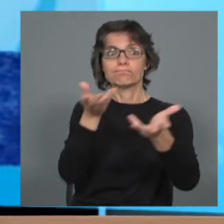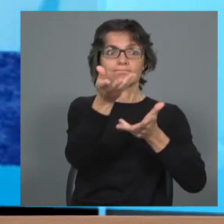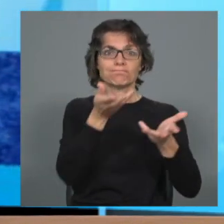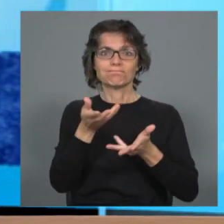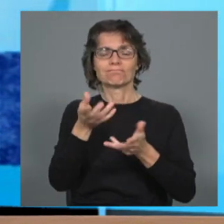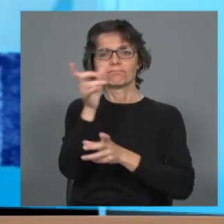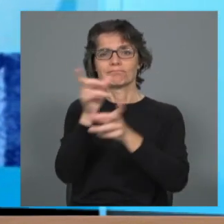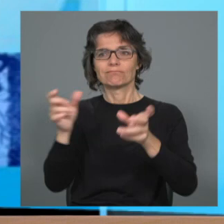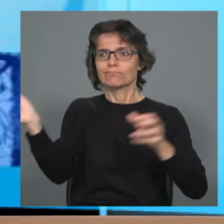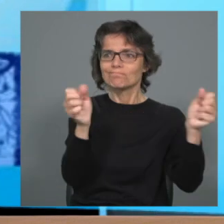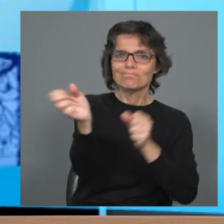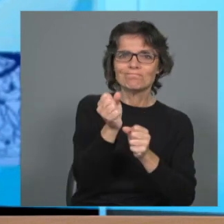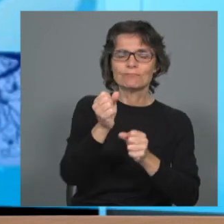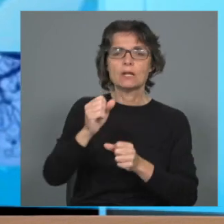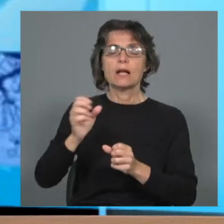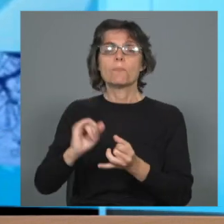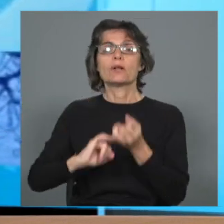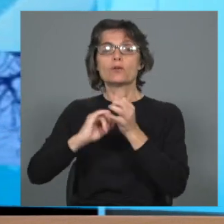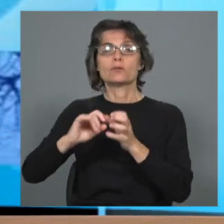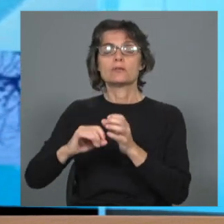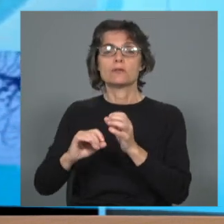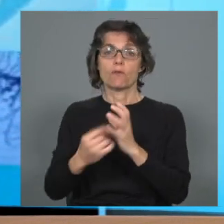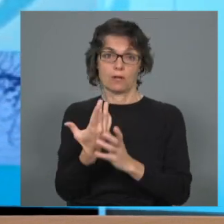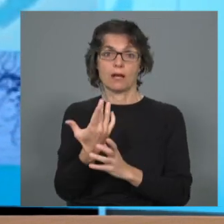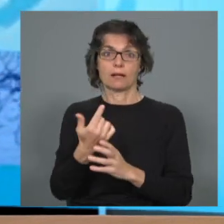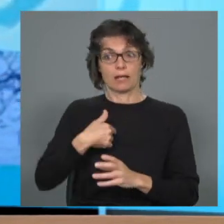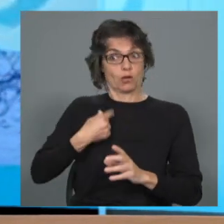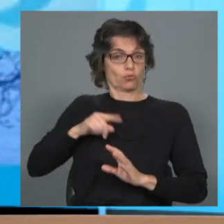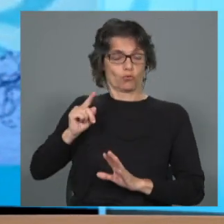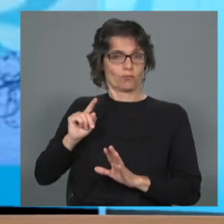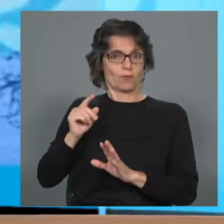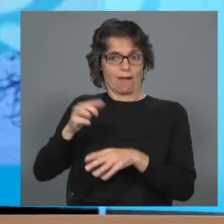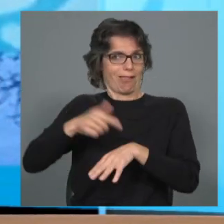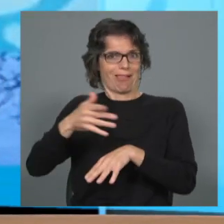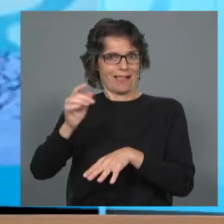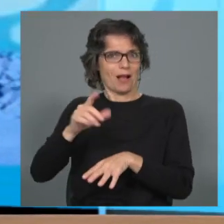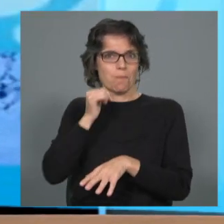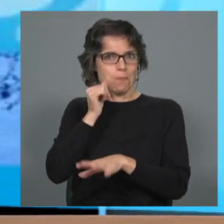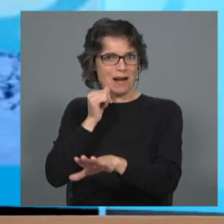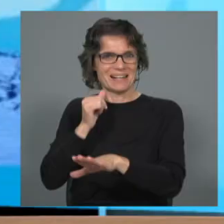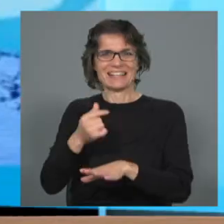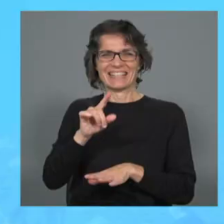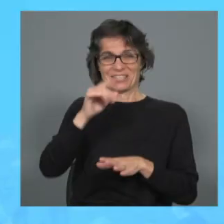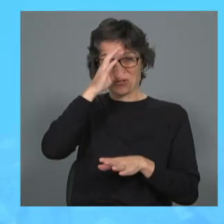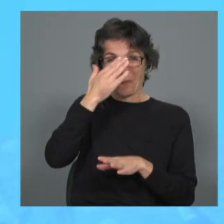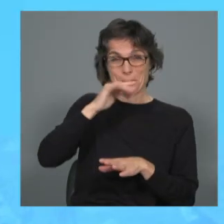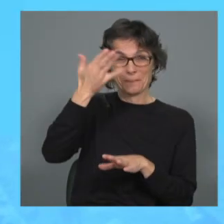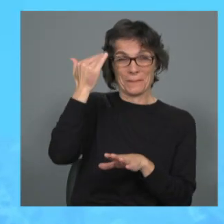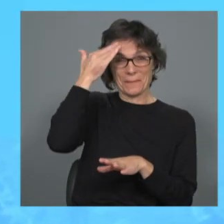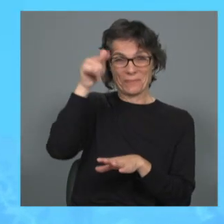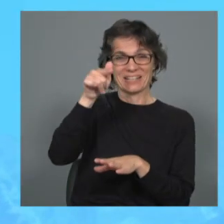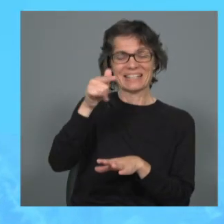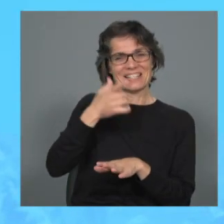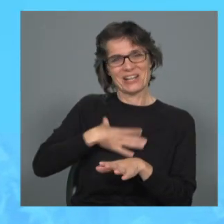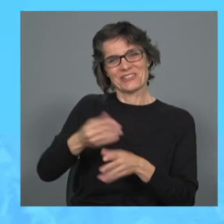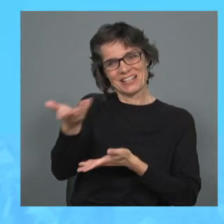série de pessoas para fundar a associação. Eu não. E é precisamente essas memórias que lhe estava a pedir para partilhar